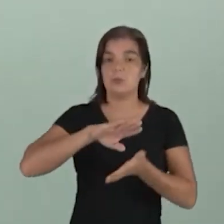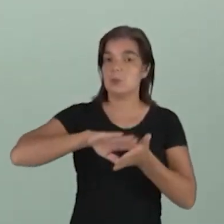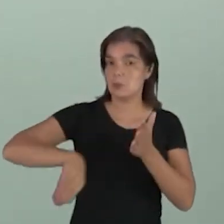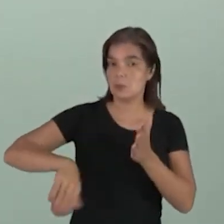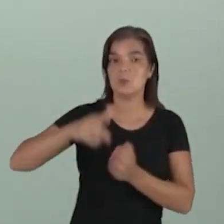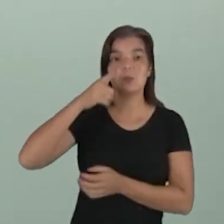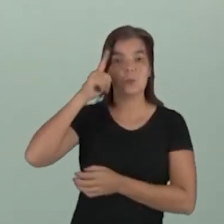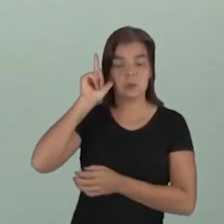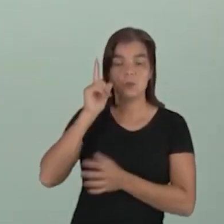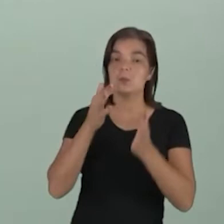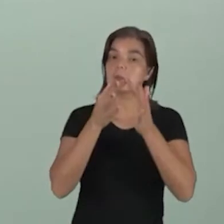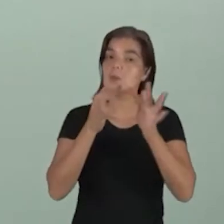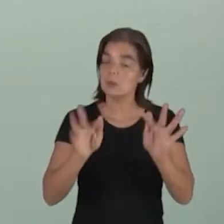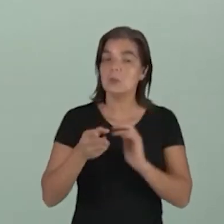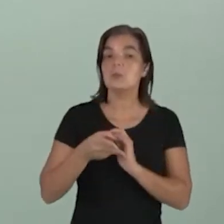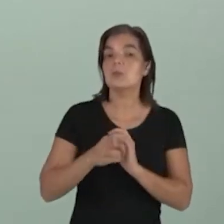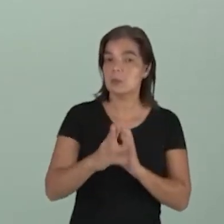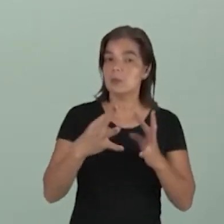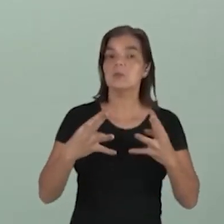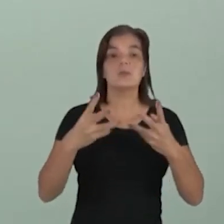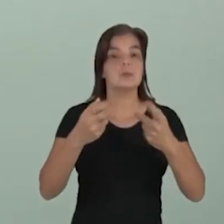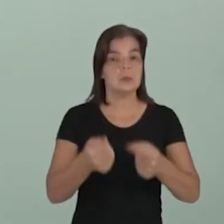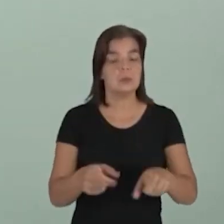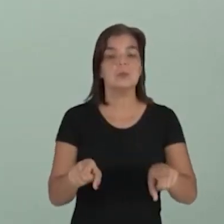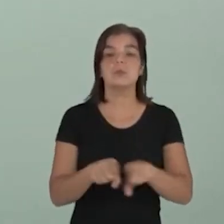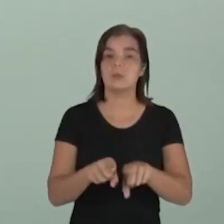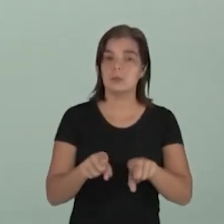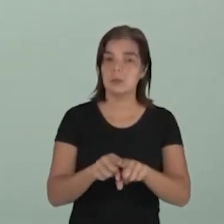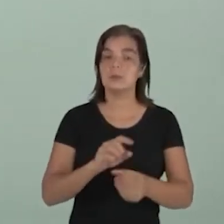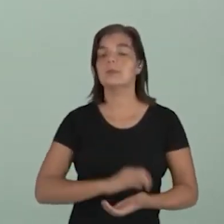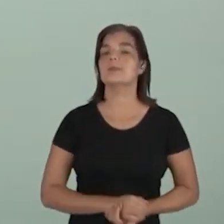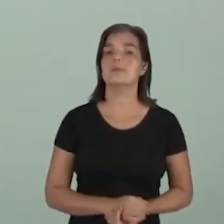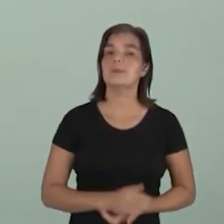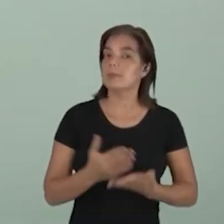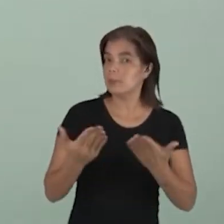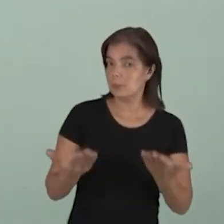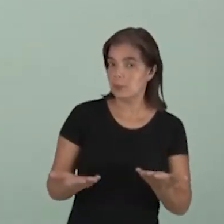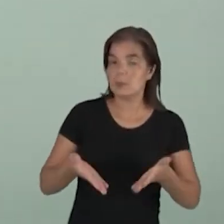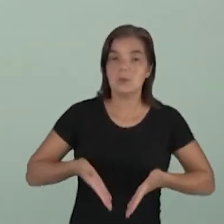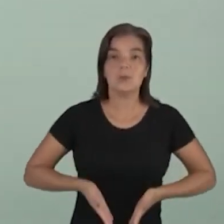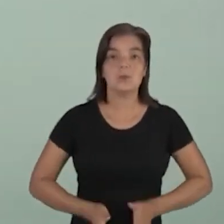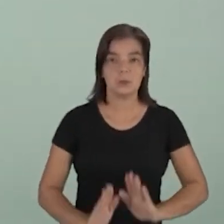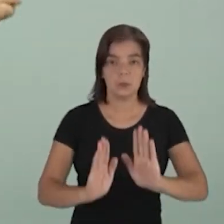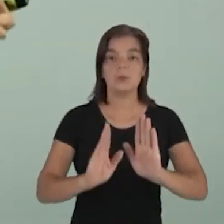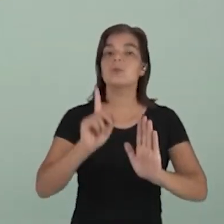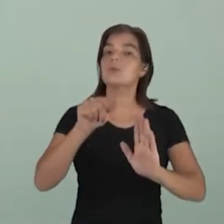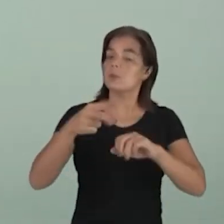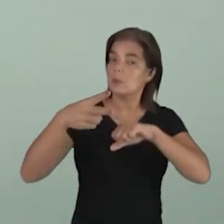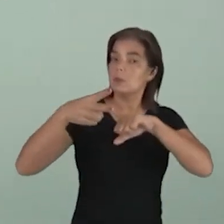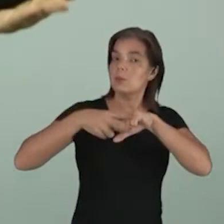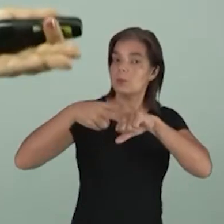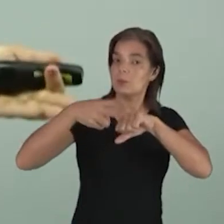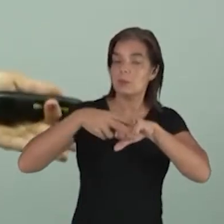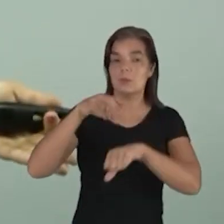retirar o ontem, a frase continua com o sentido completo. Então, nascer é um